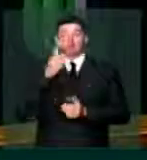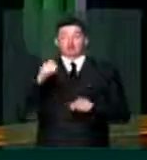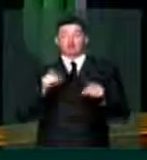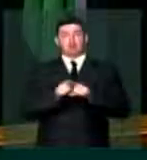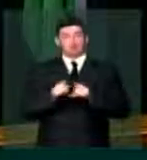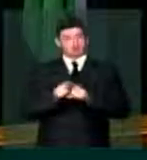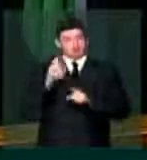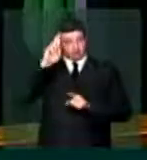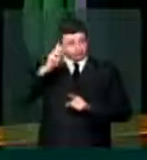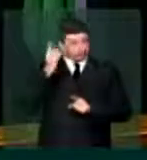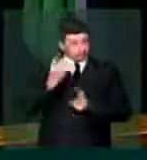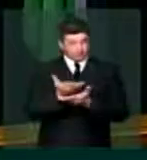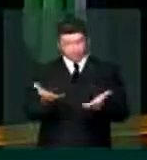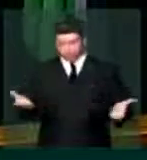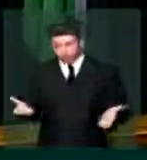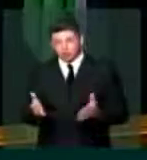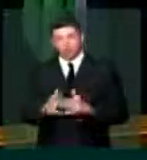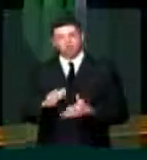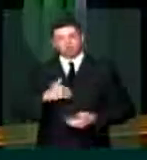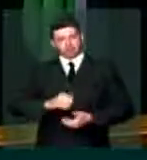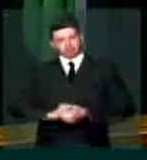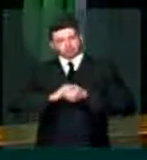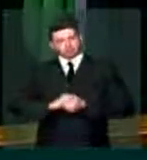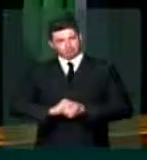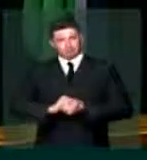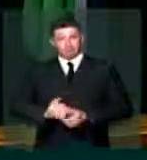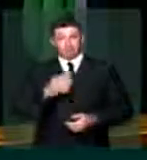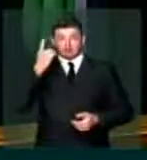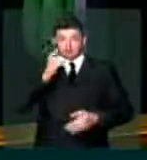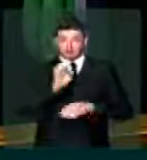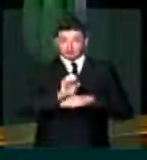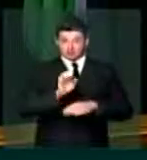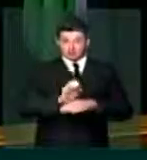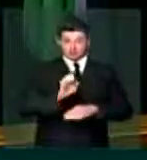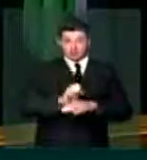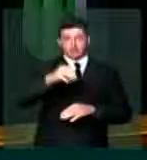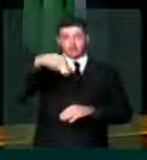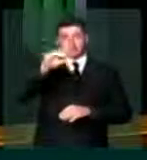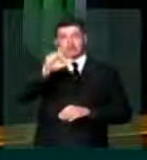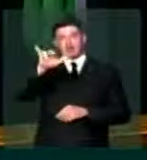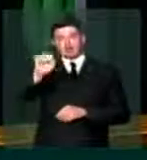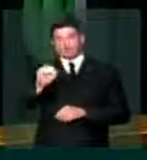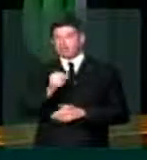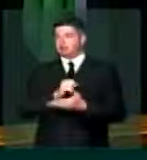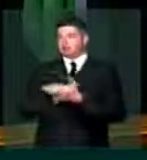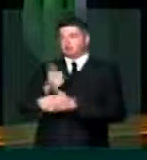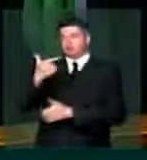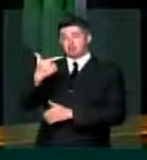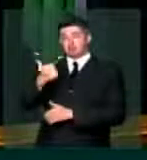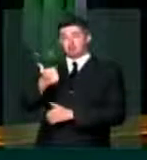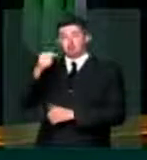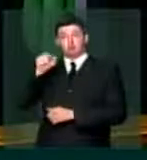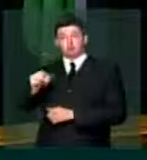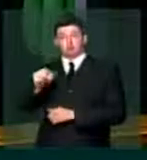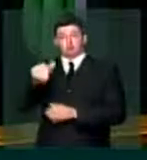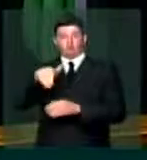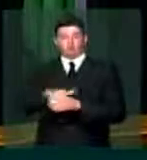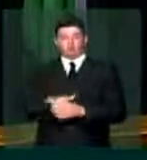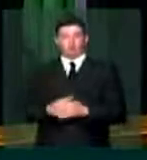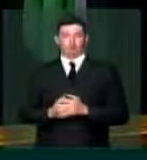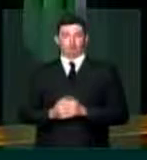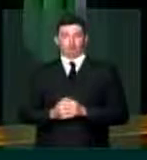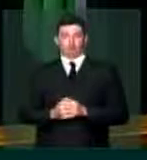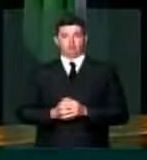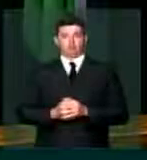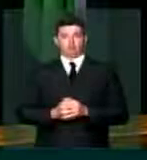presidente, senhores deputados, que também felicito aqui o deputado estadual Cauê Macris, com mais de 121 mil votos,